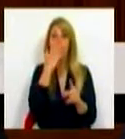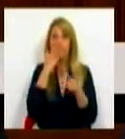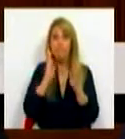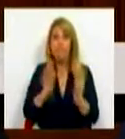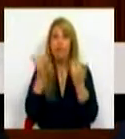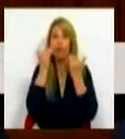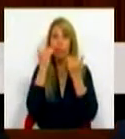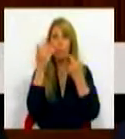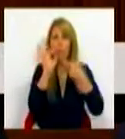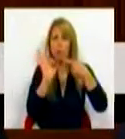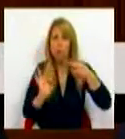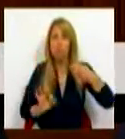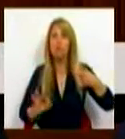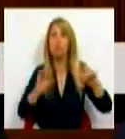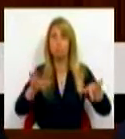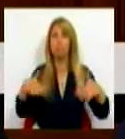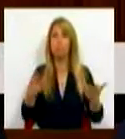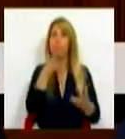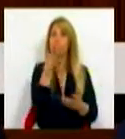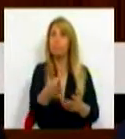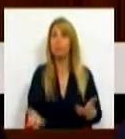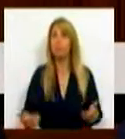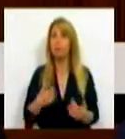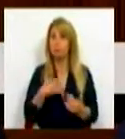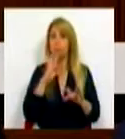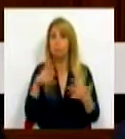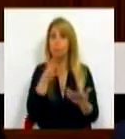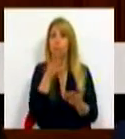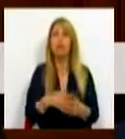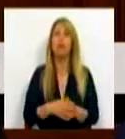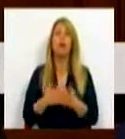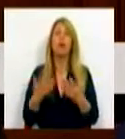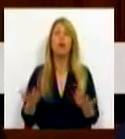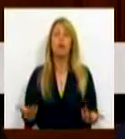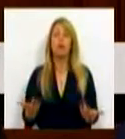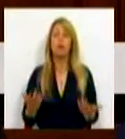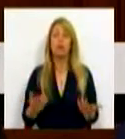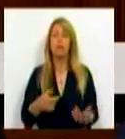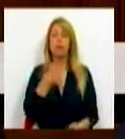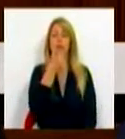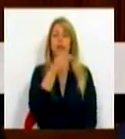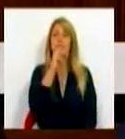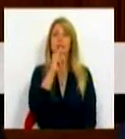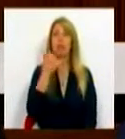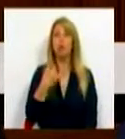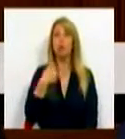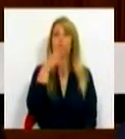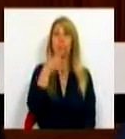desdobrada, também poderei referir. Portanto, dos 532 que